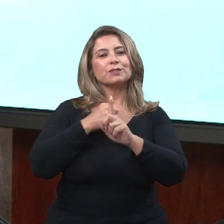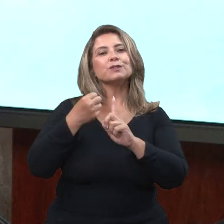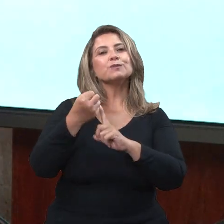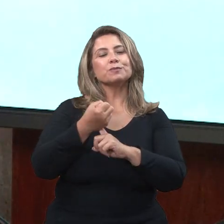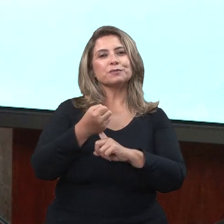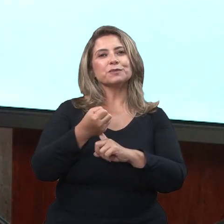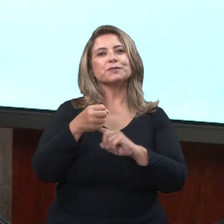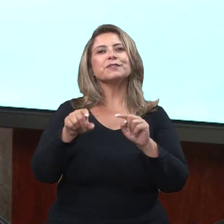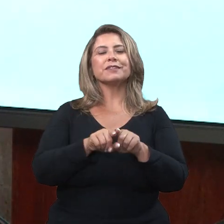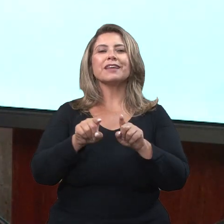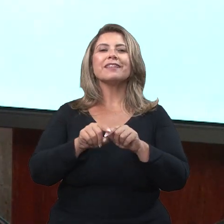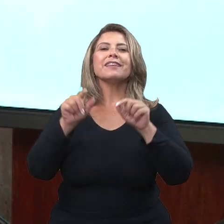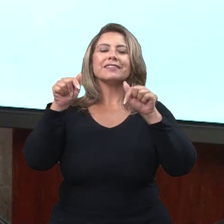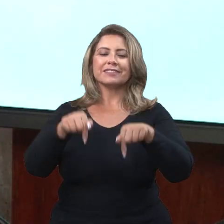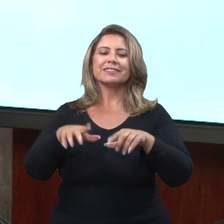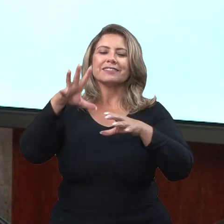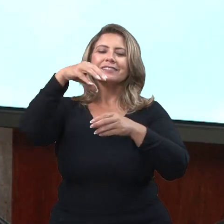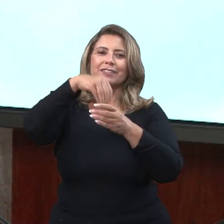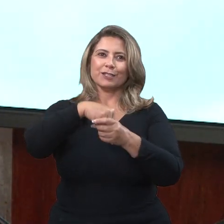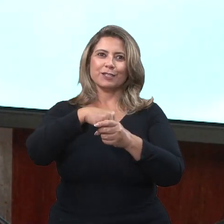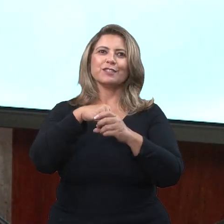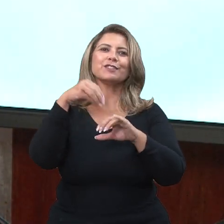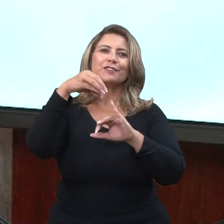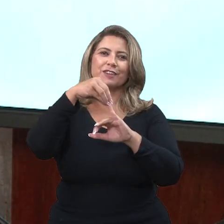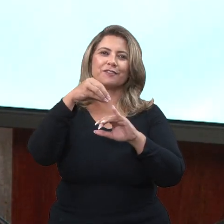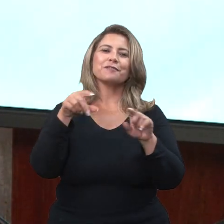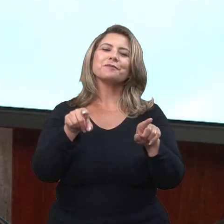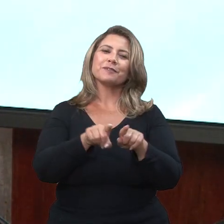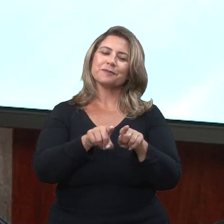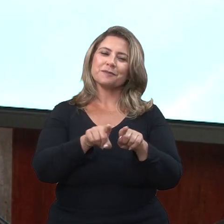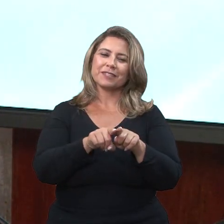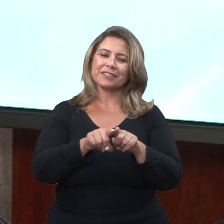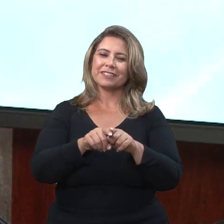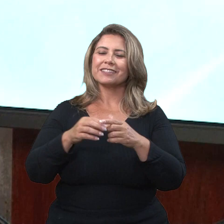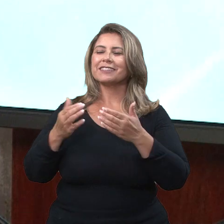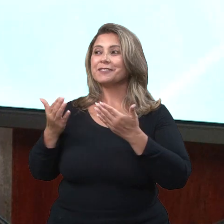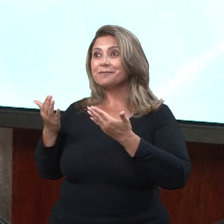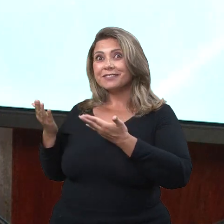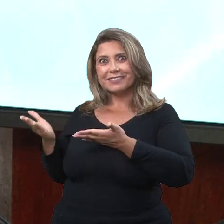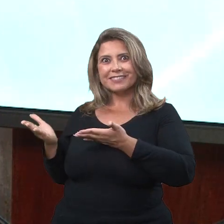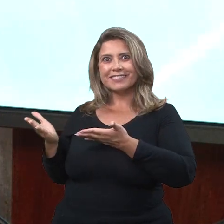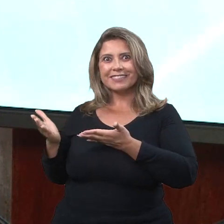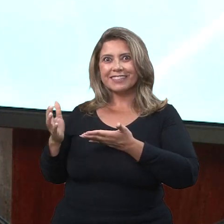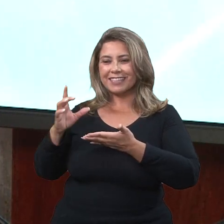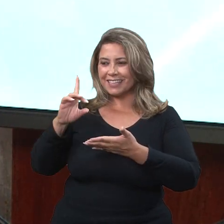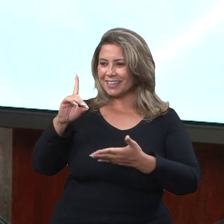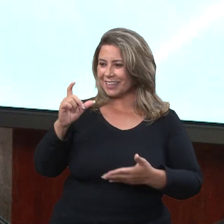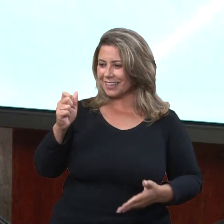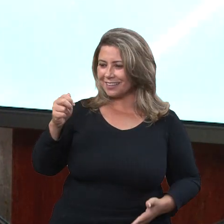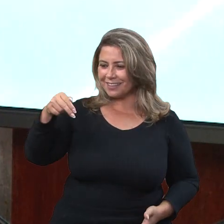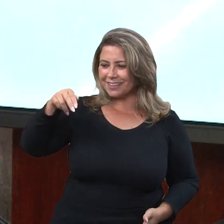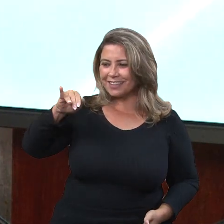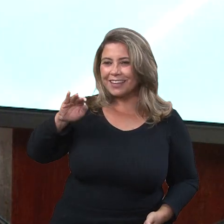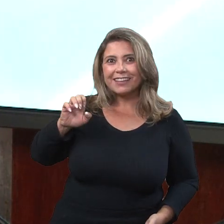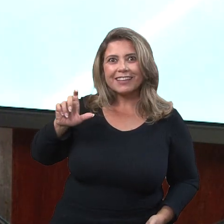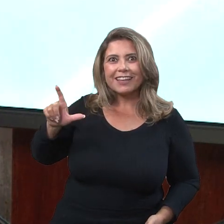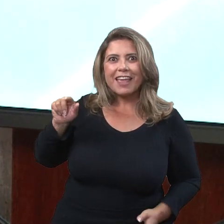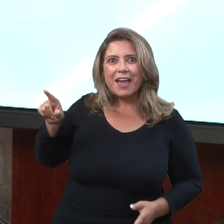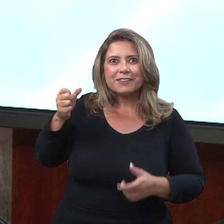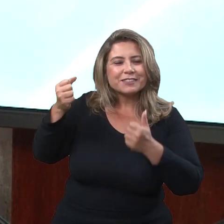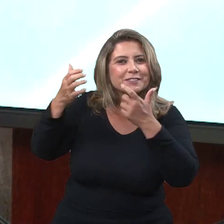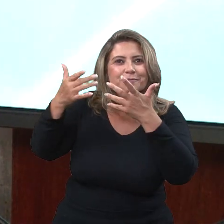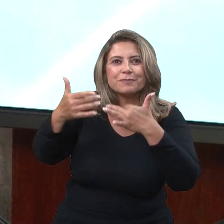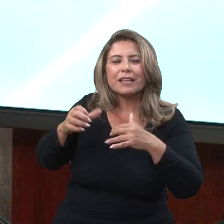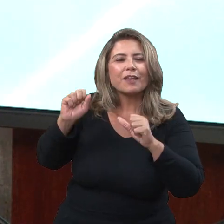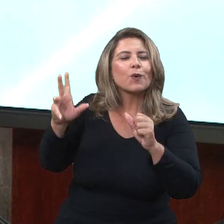a sociedade toda está aqui dentro do IFB também, né? Doutor Daniel, você pode falar para nós o